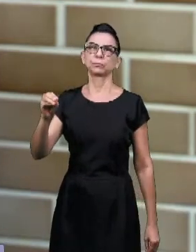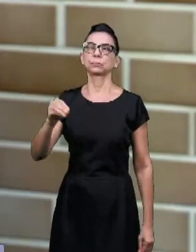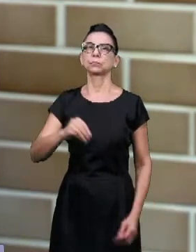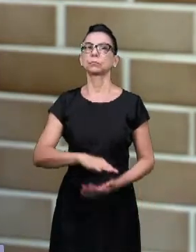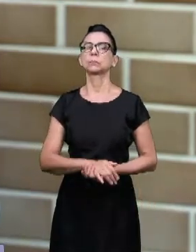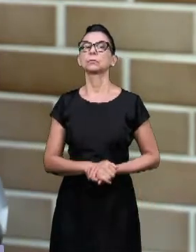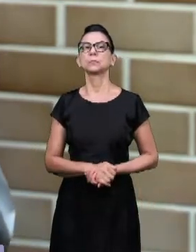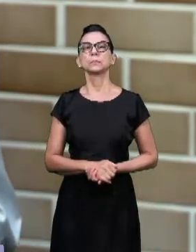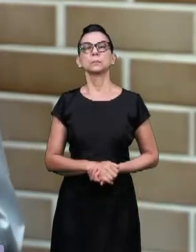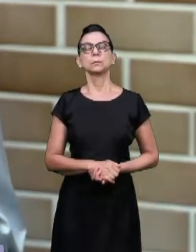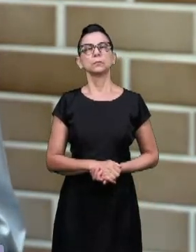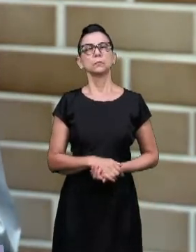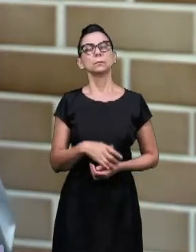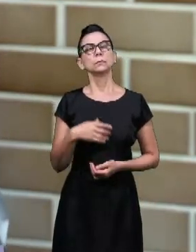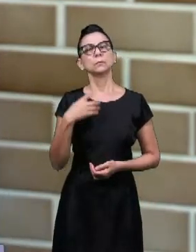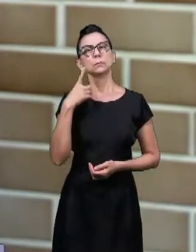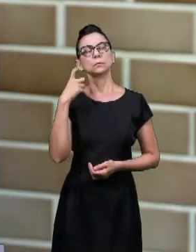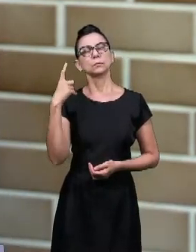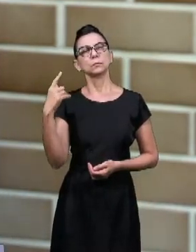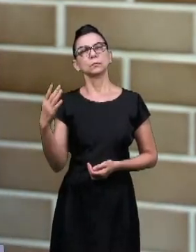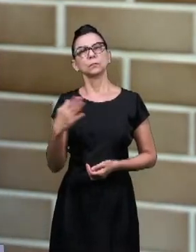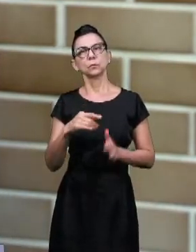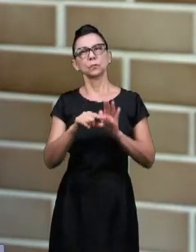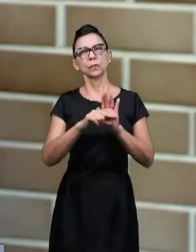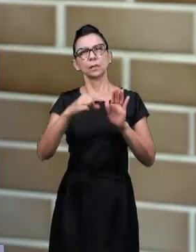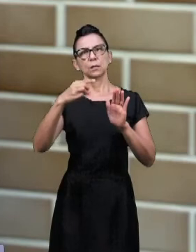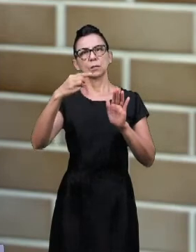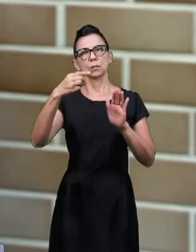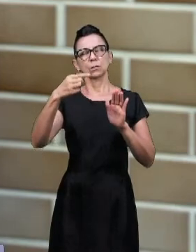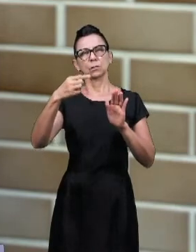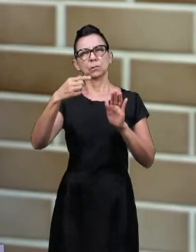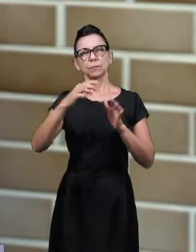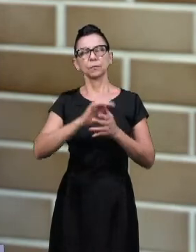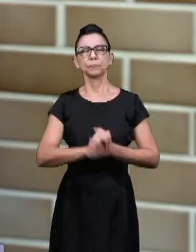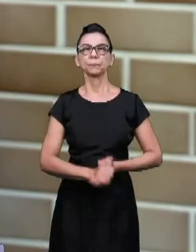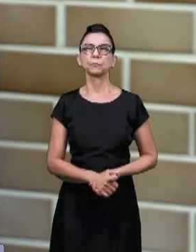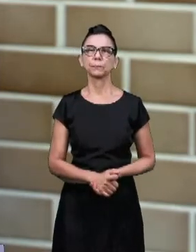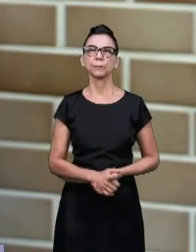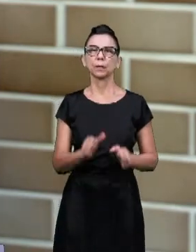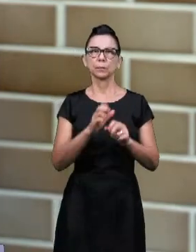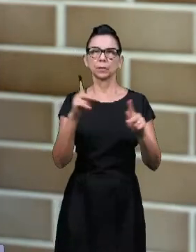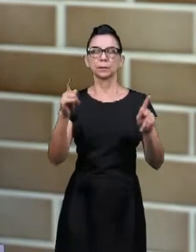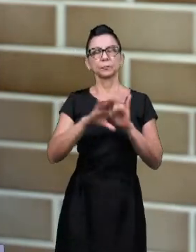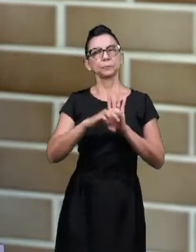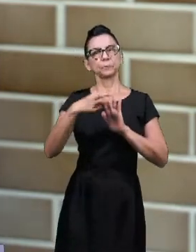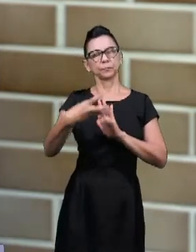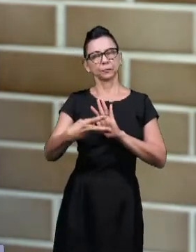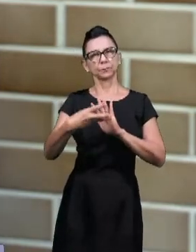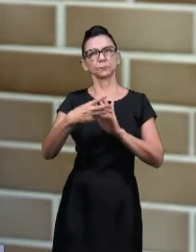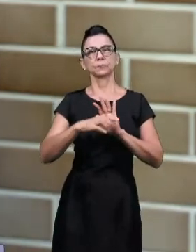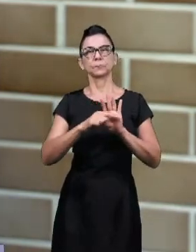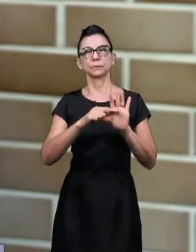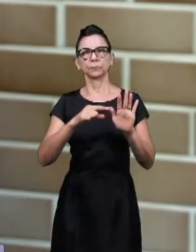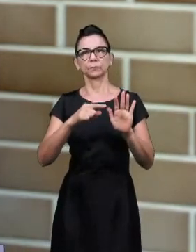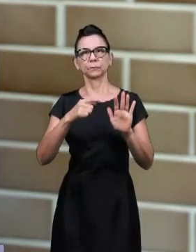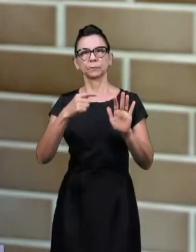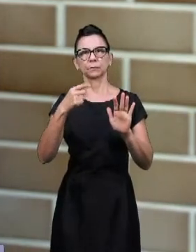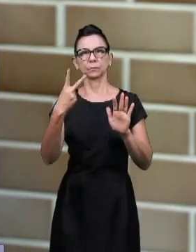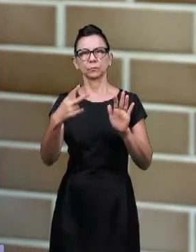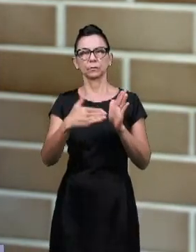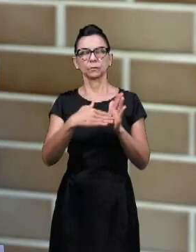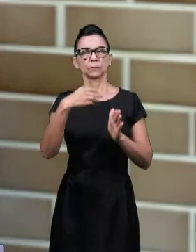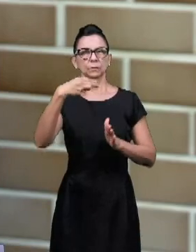observação, na citação do verso 2 e verso 3 do capítulo 3 de Apocalipse, quando ali a falta